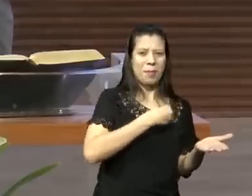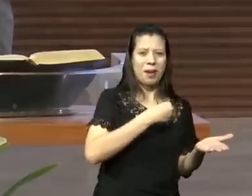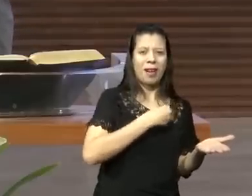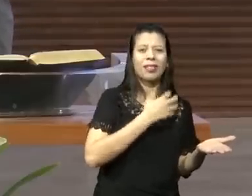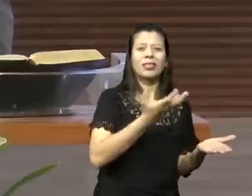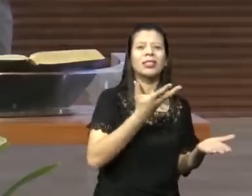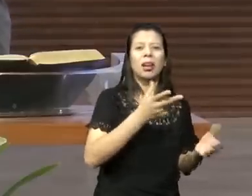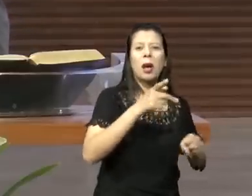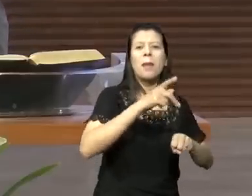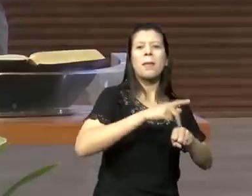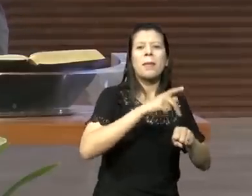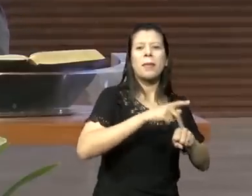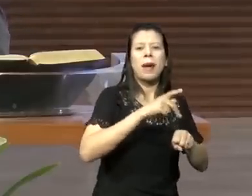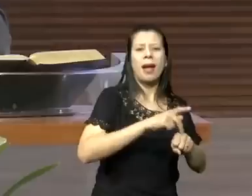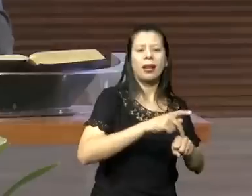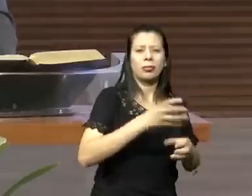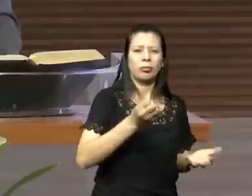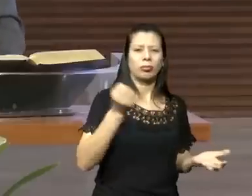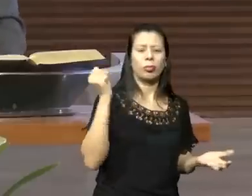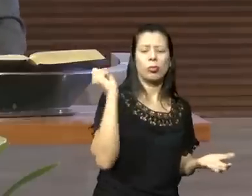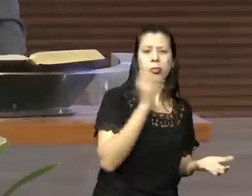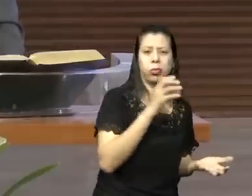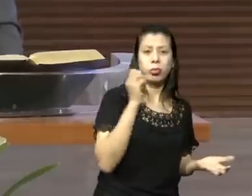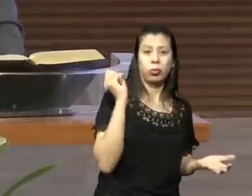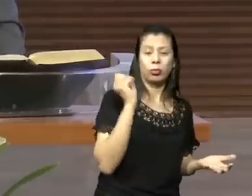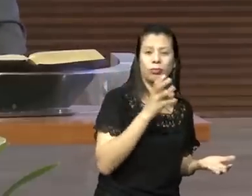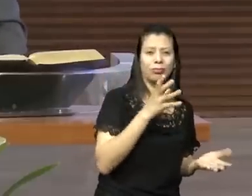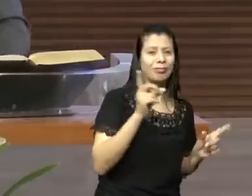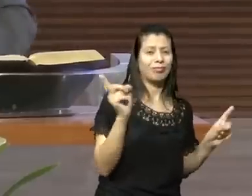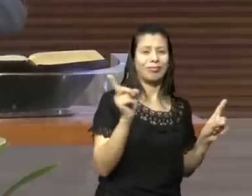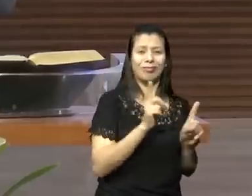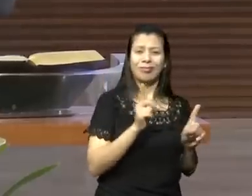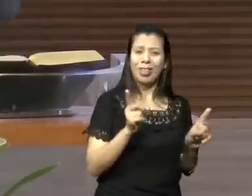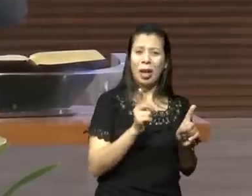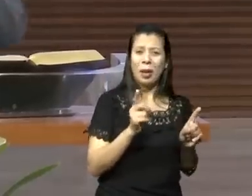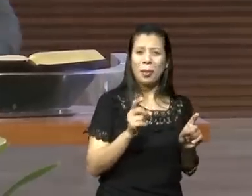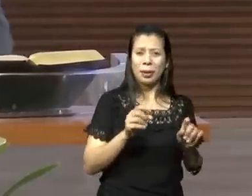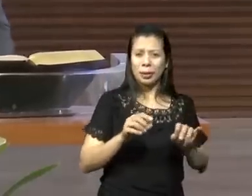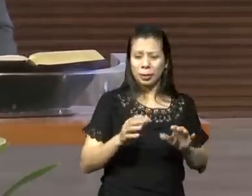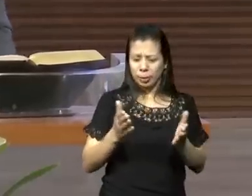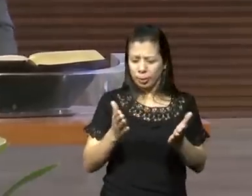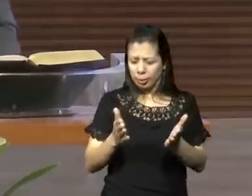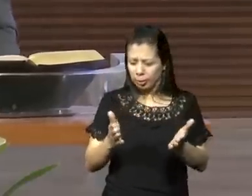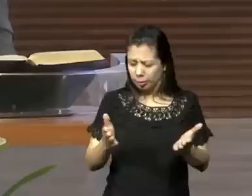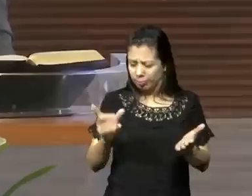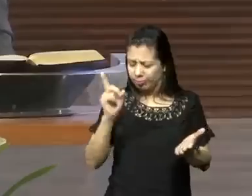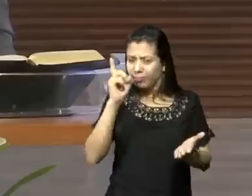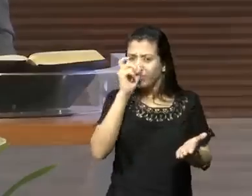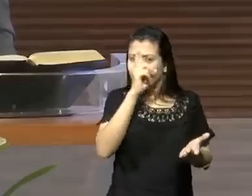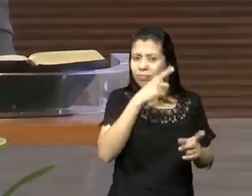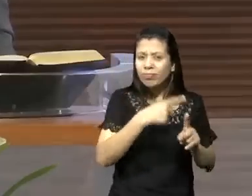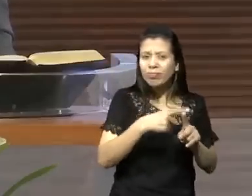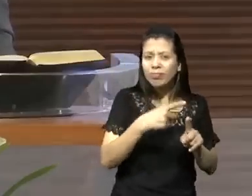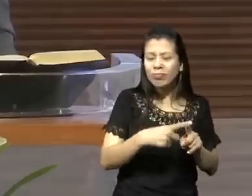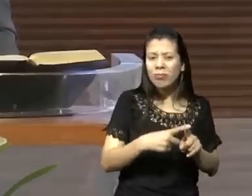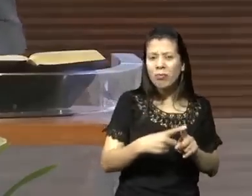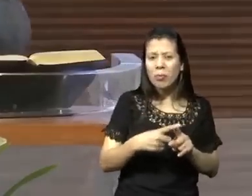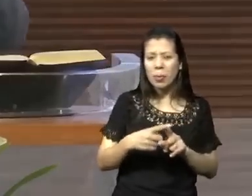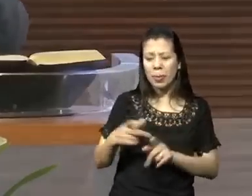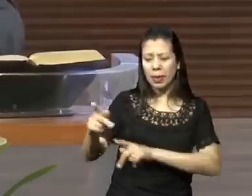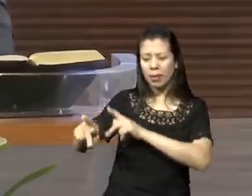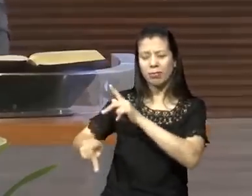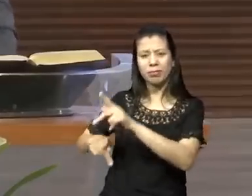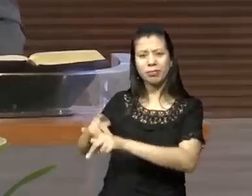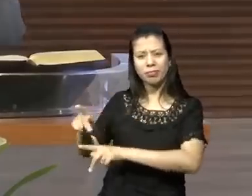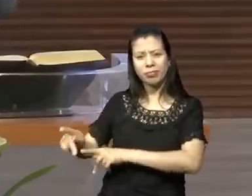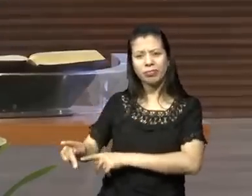pelo menos 11 vezes Israel foi escravizado mas essa não era não era umas piores escravidões as